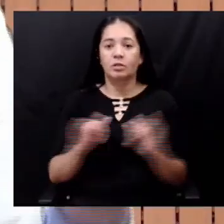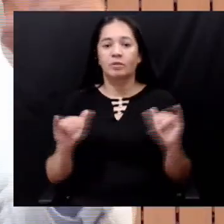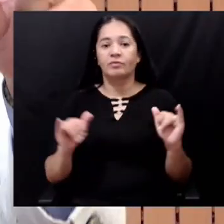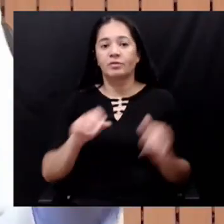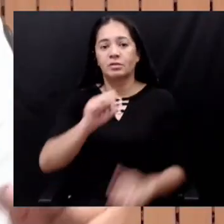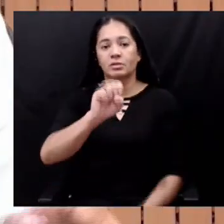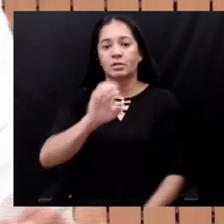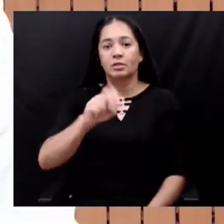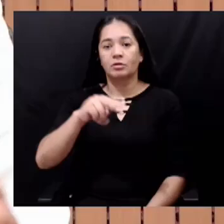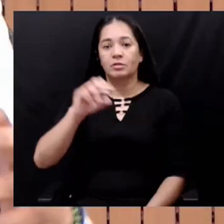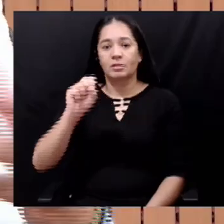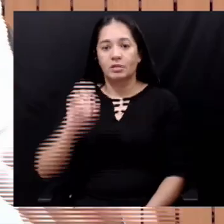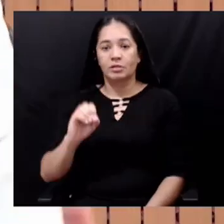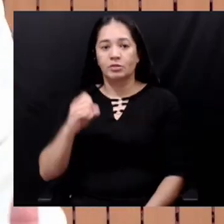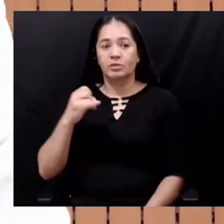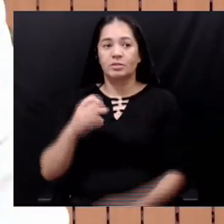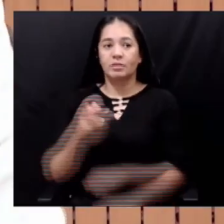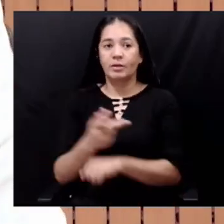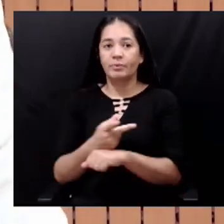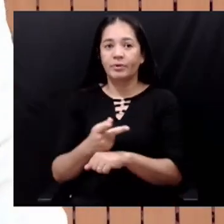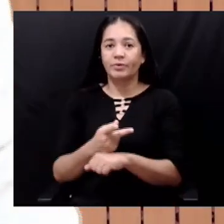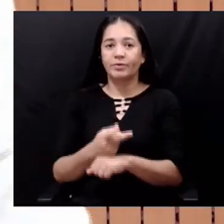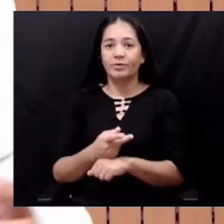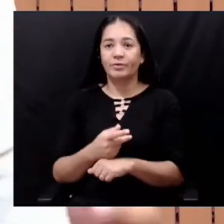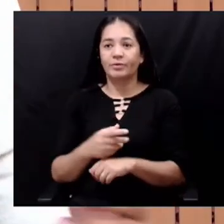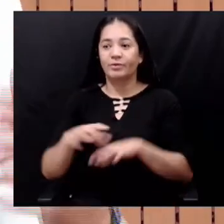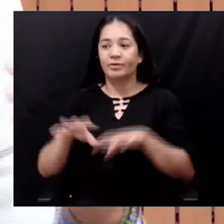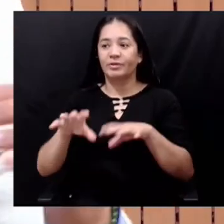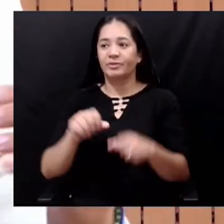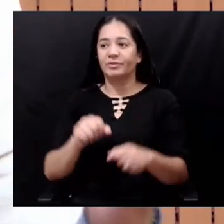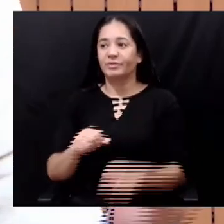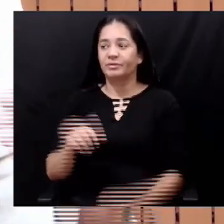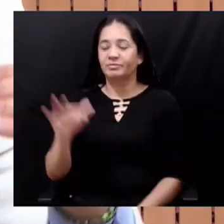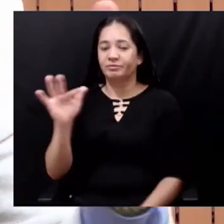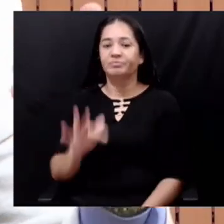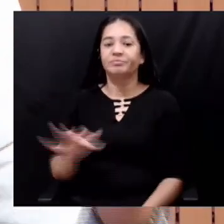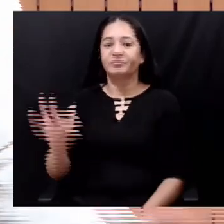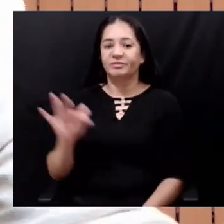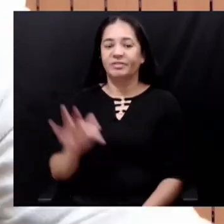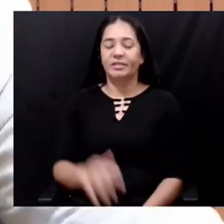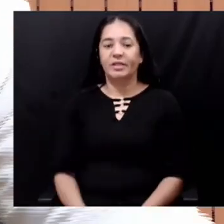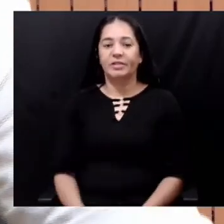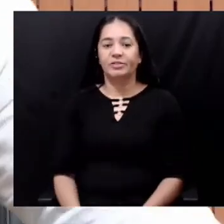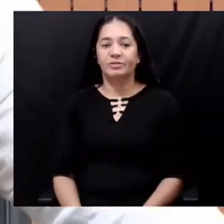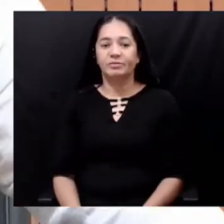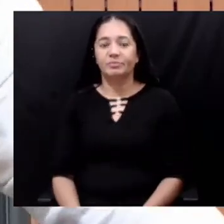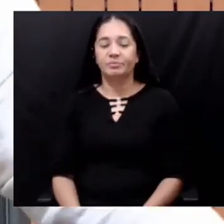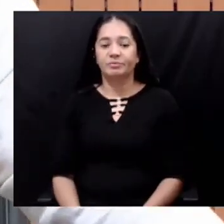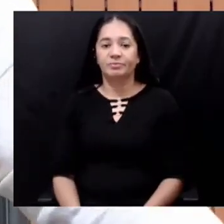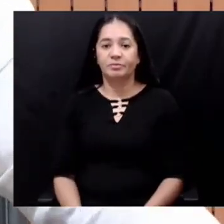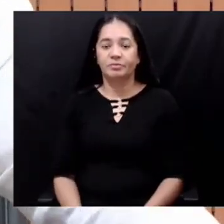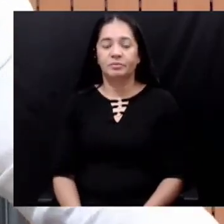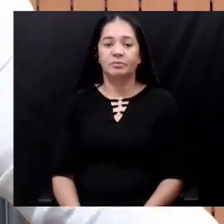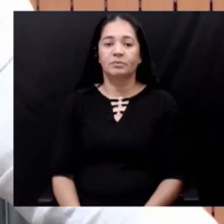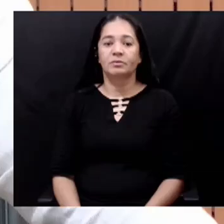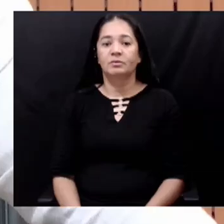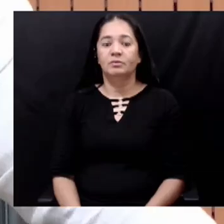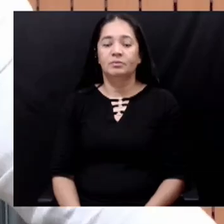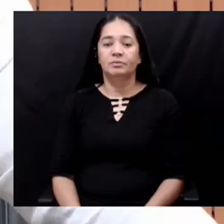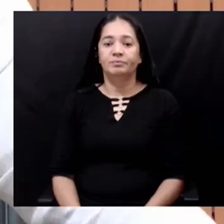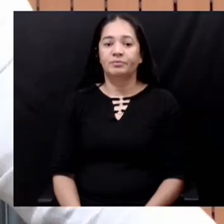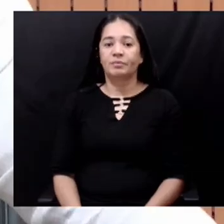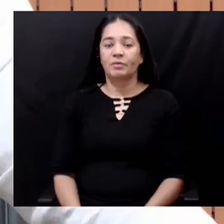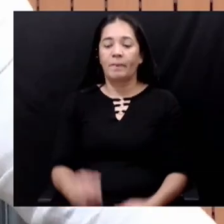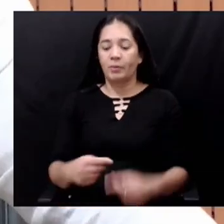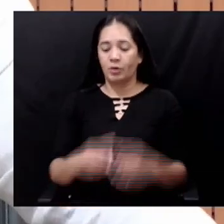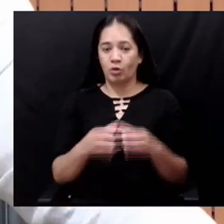ensino superior. Isso é um dado do censo, é um dado oficial, né, que nós não, o pessoal da avaliação e monitoramento